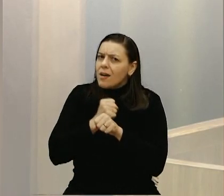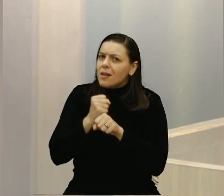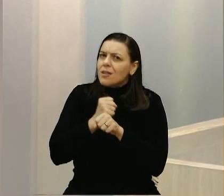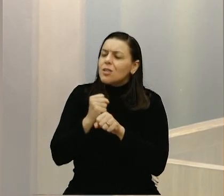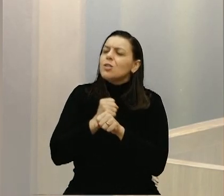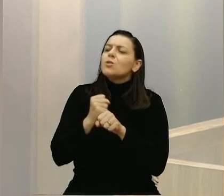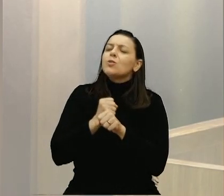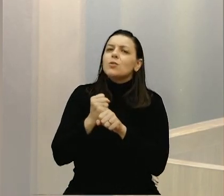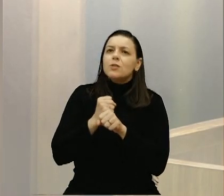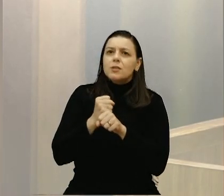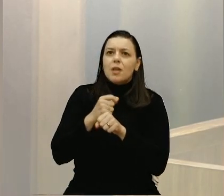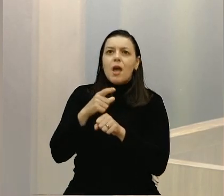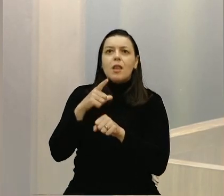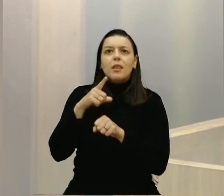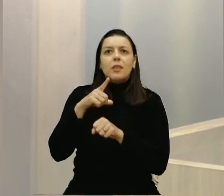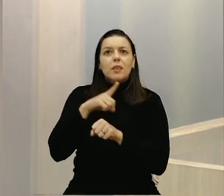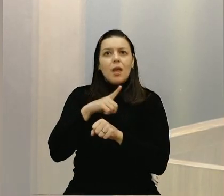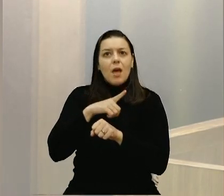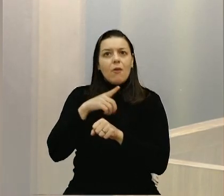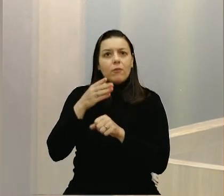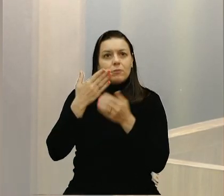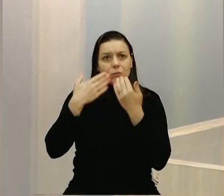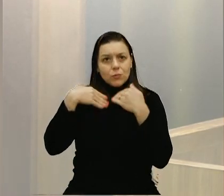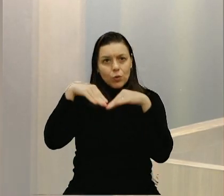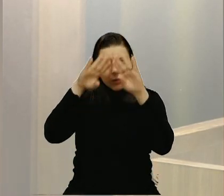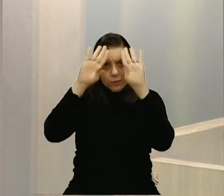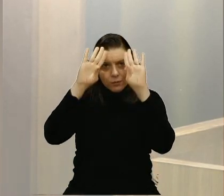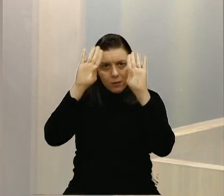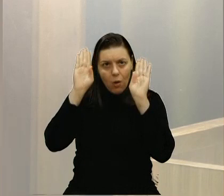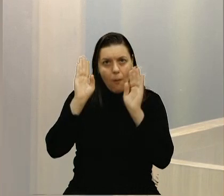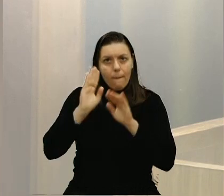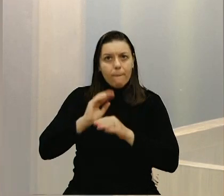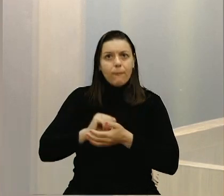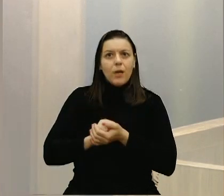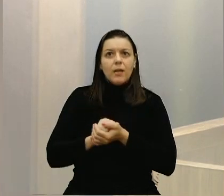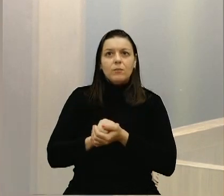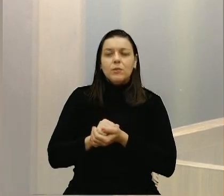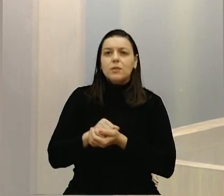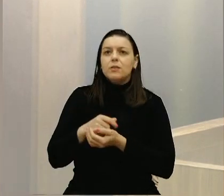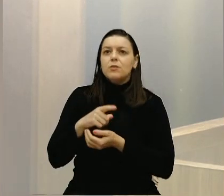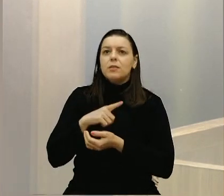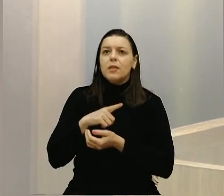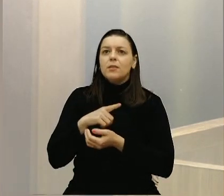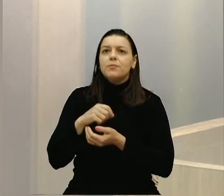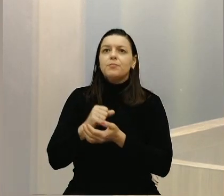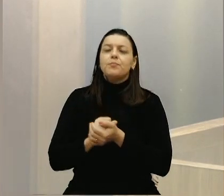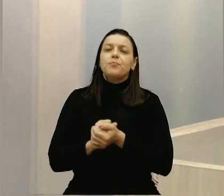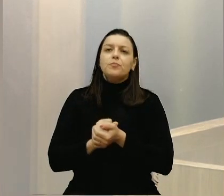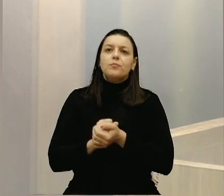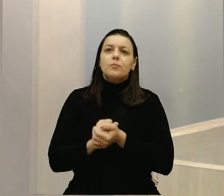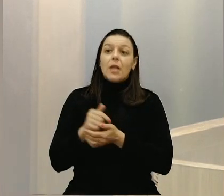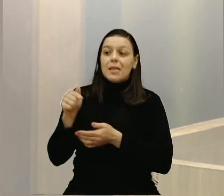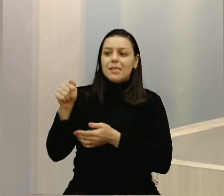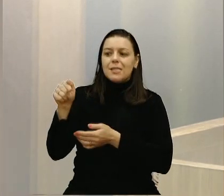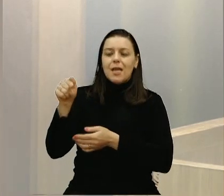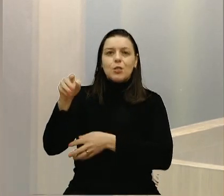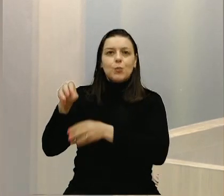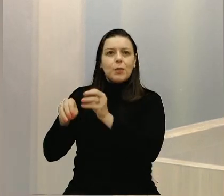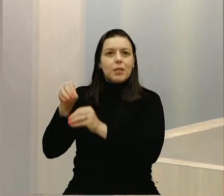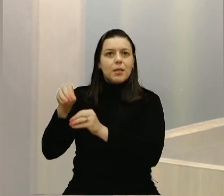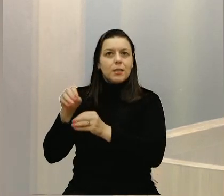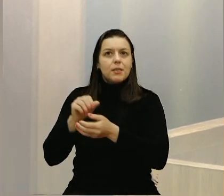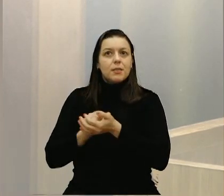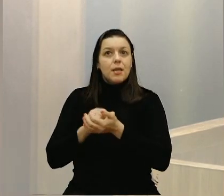vida à Umbanda, sendo sacerdotisa do caboclo Xangô das Sete Pedreiras. Sua fé